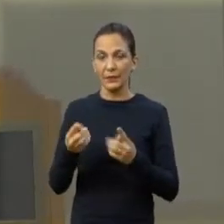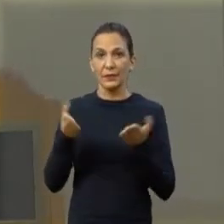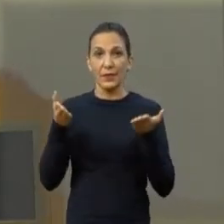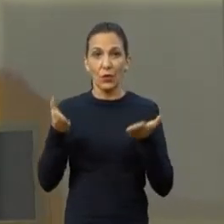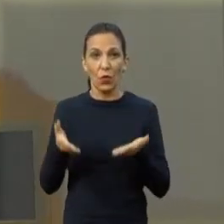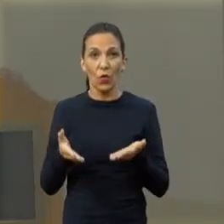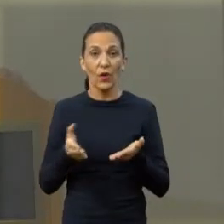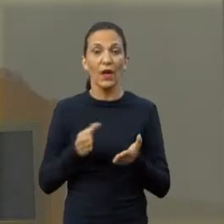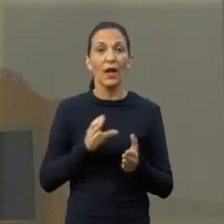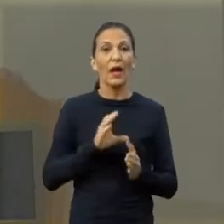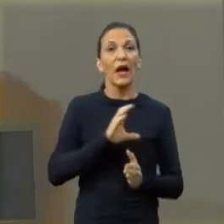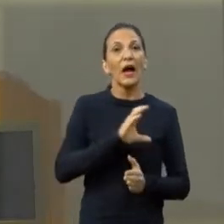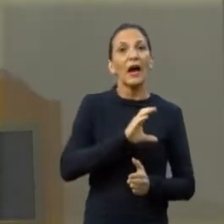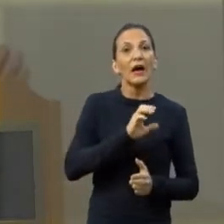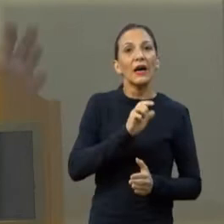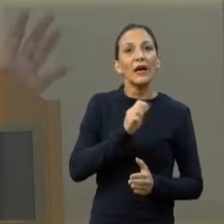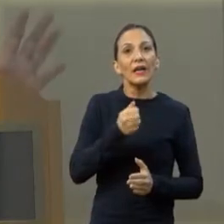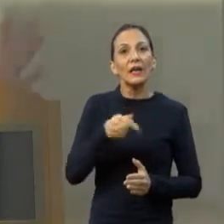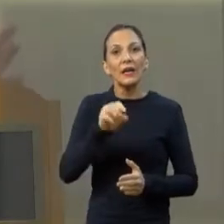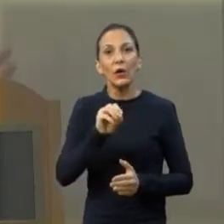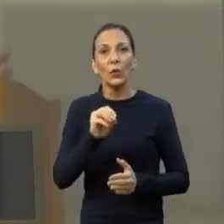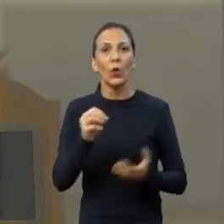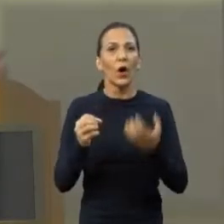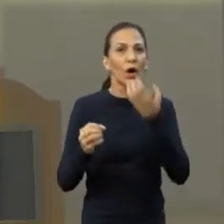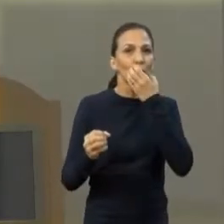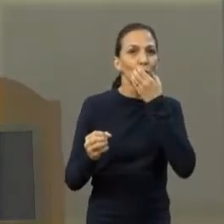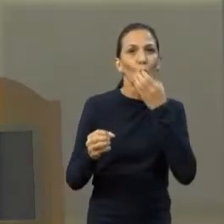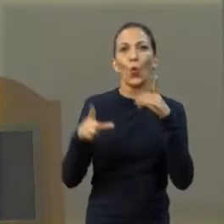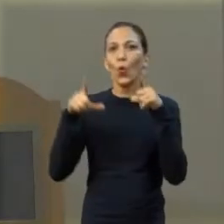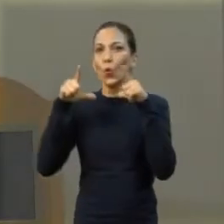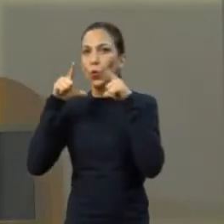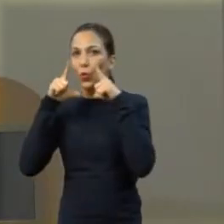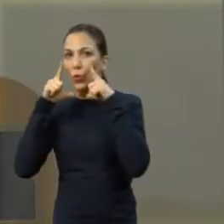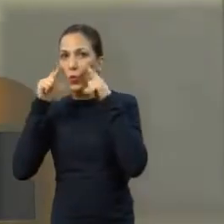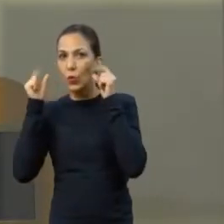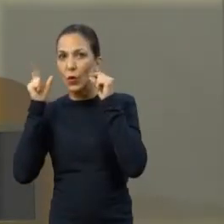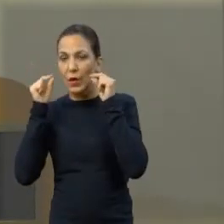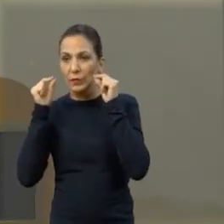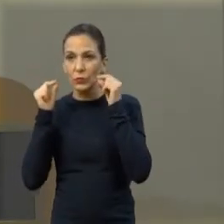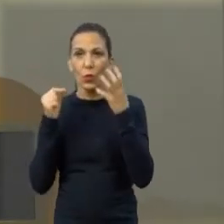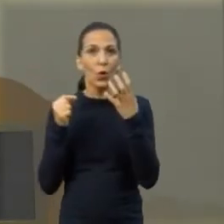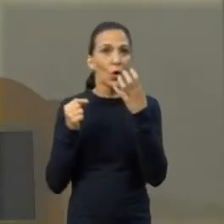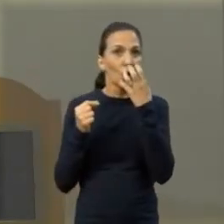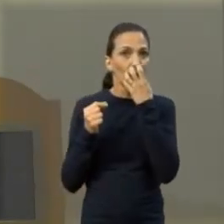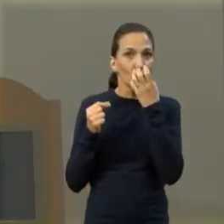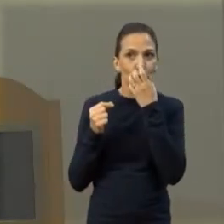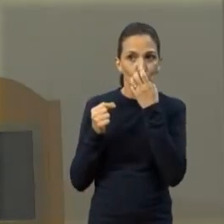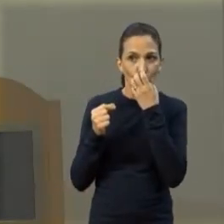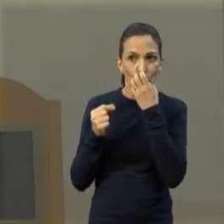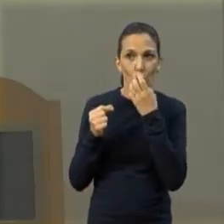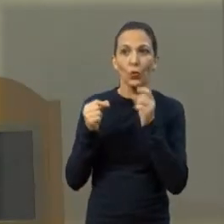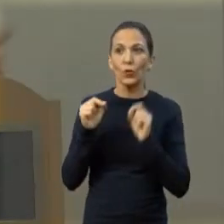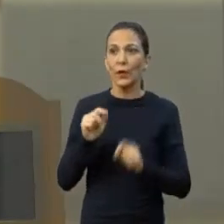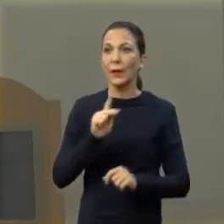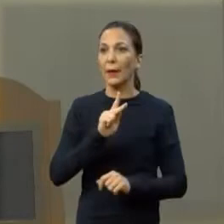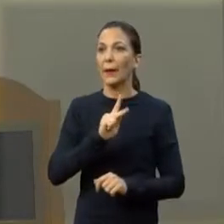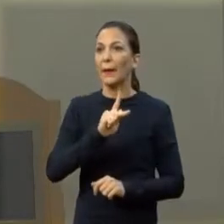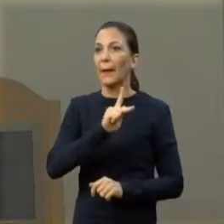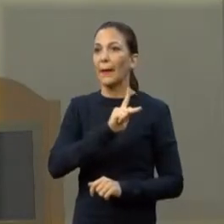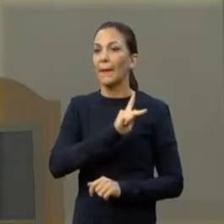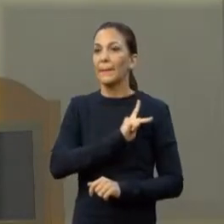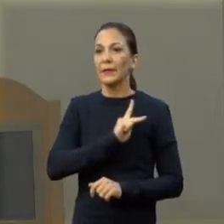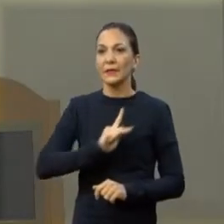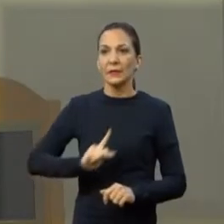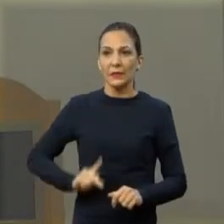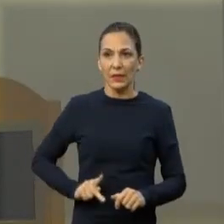gatos e os cachorros Entraram na história do presidente que fala que em